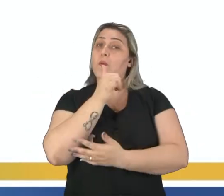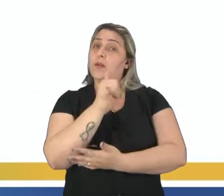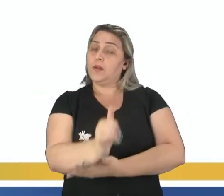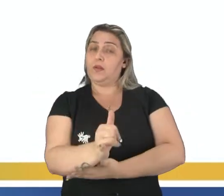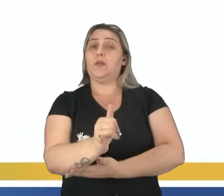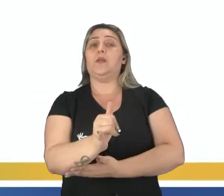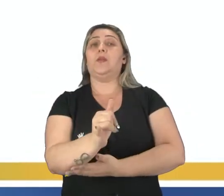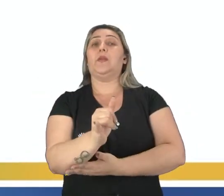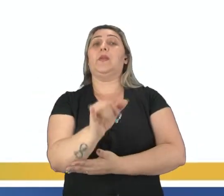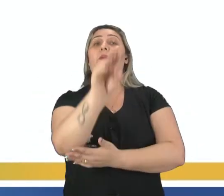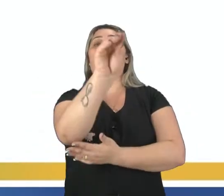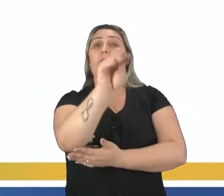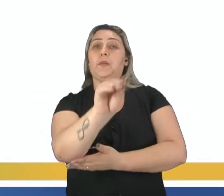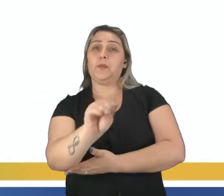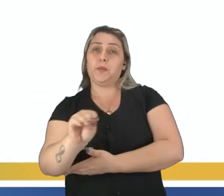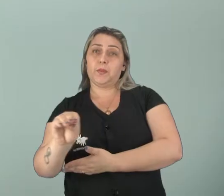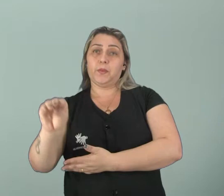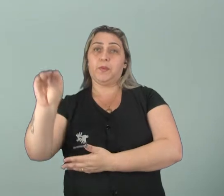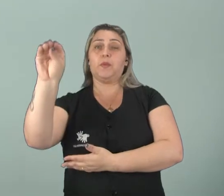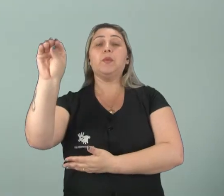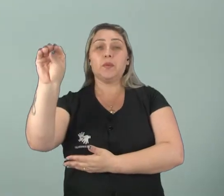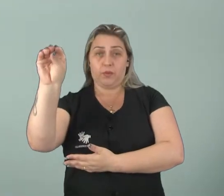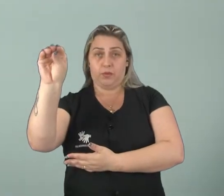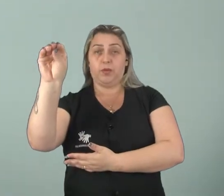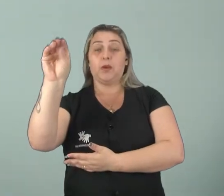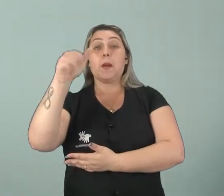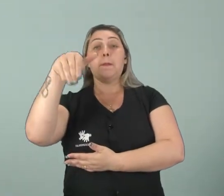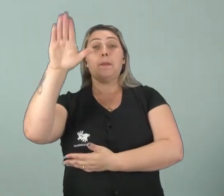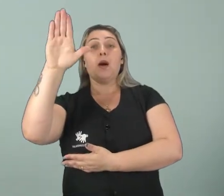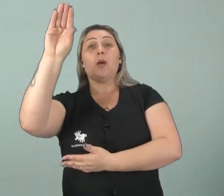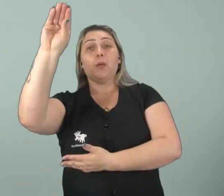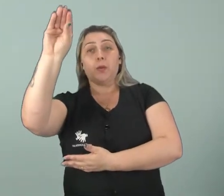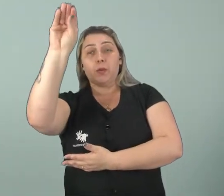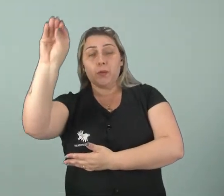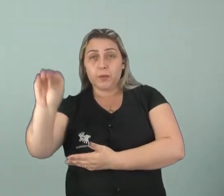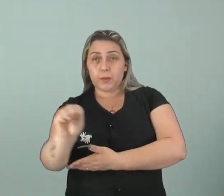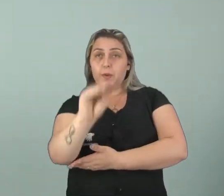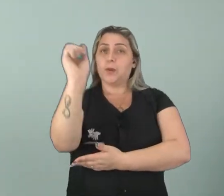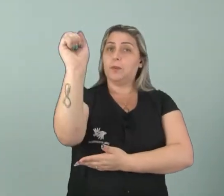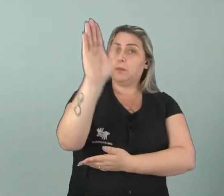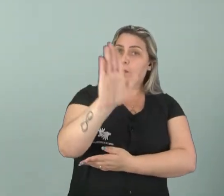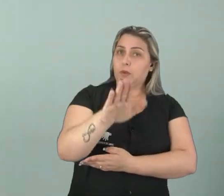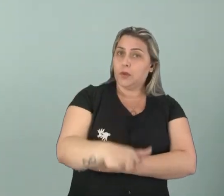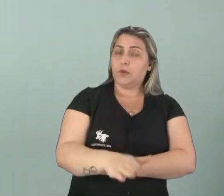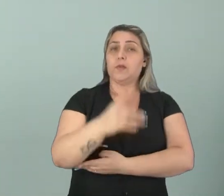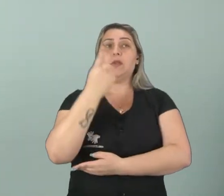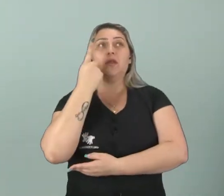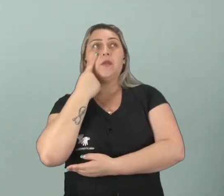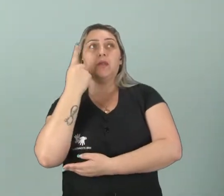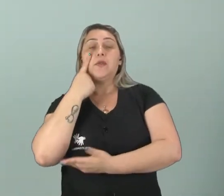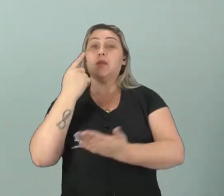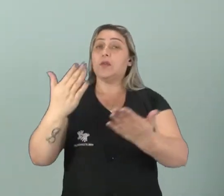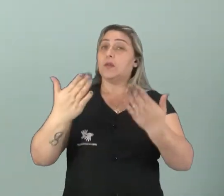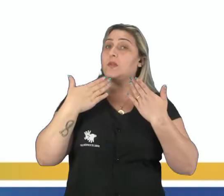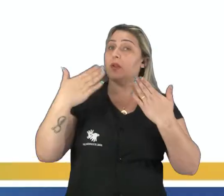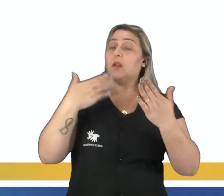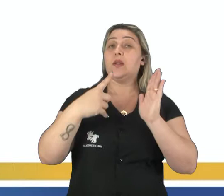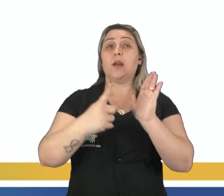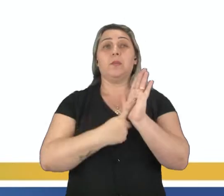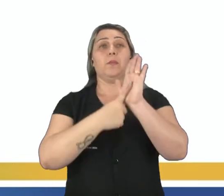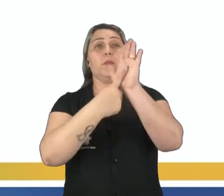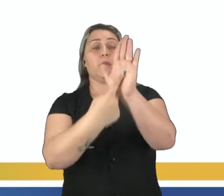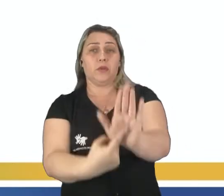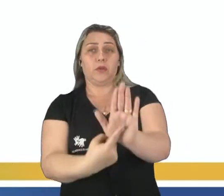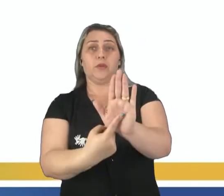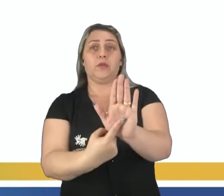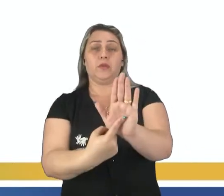energia que vai passar do corpo de maior temperatura para o corpo de menor temperatura. E aí tu verifica que o calor ele está apontando